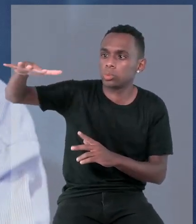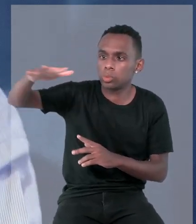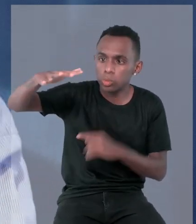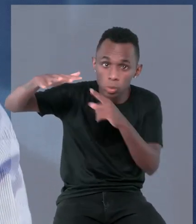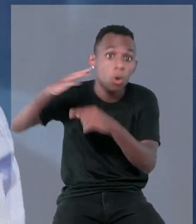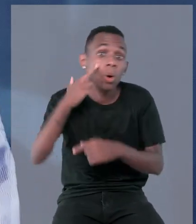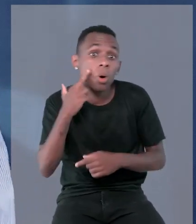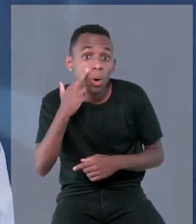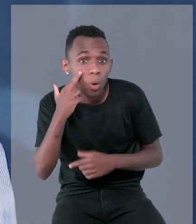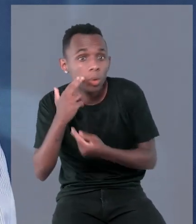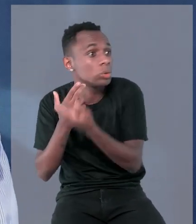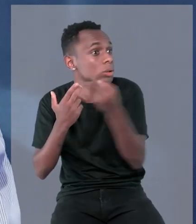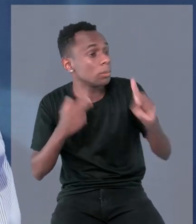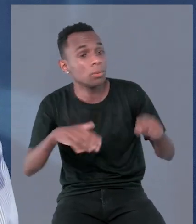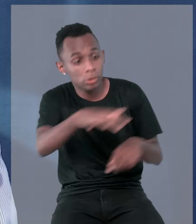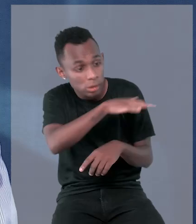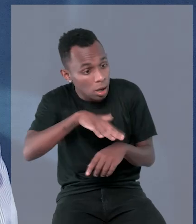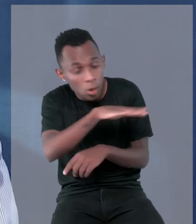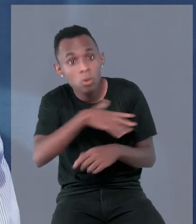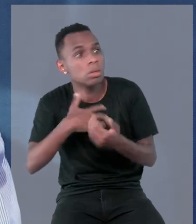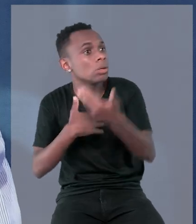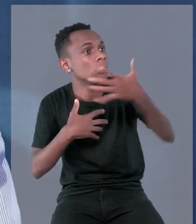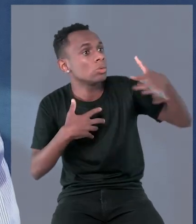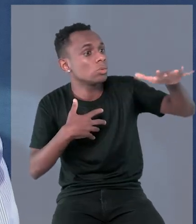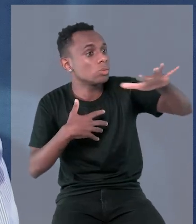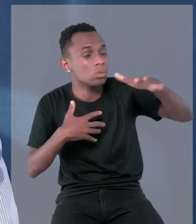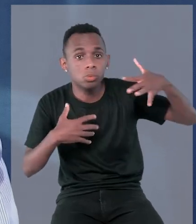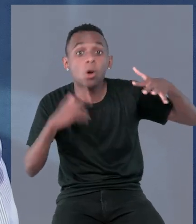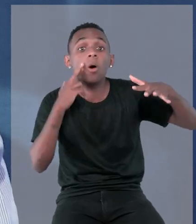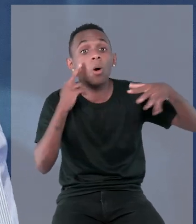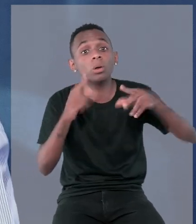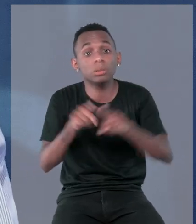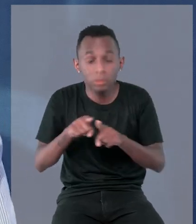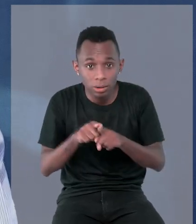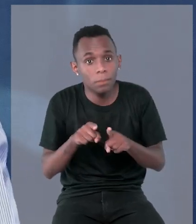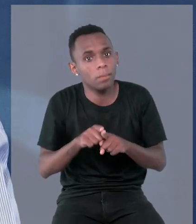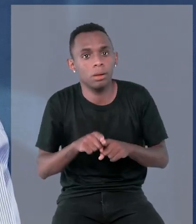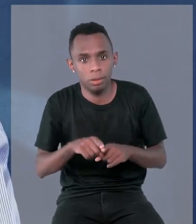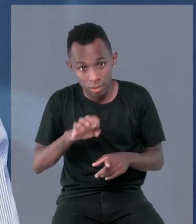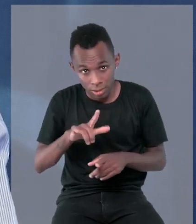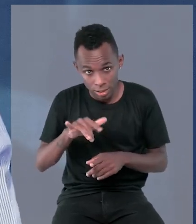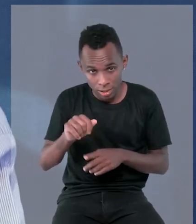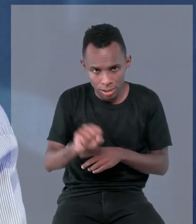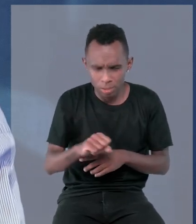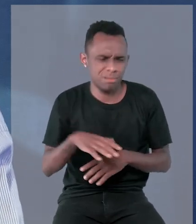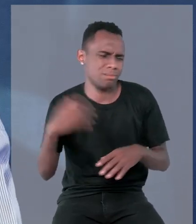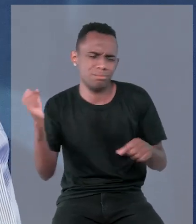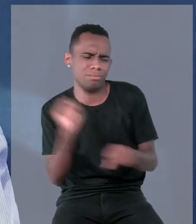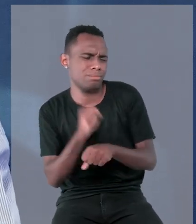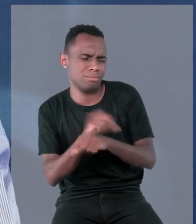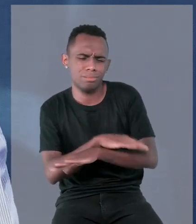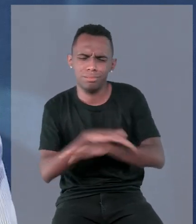depois outra vai pairar sobre Jerusalém, né? E o pessoal, o Elias, ele, não,